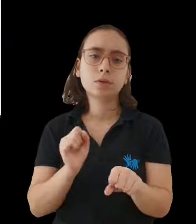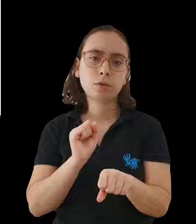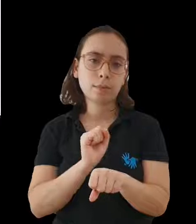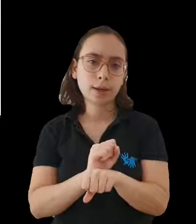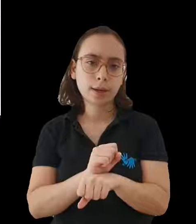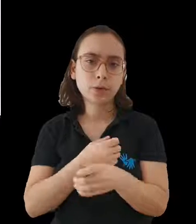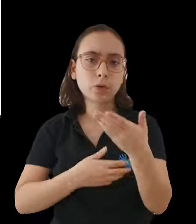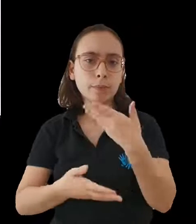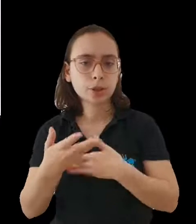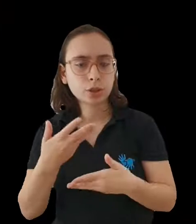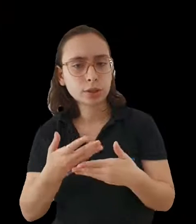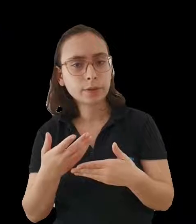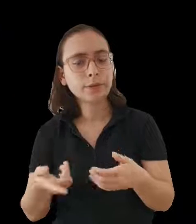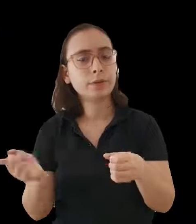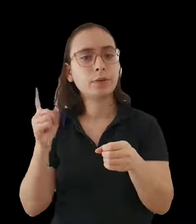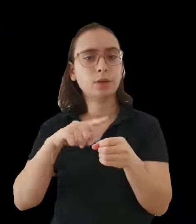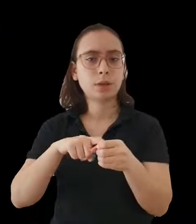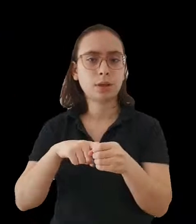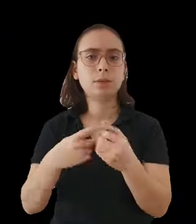para vocês.